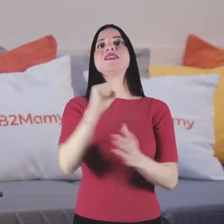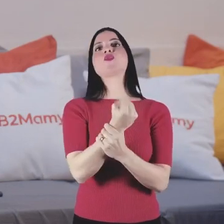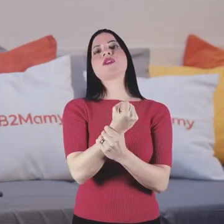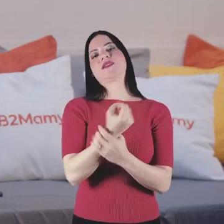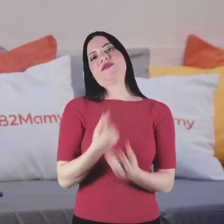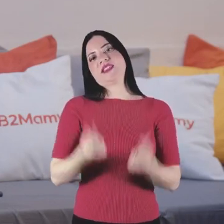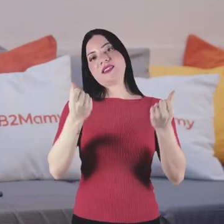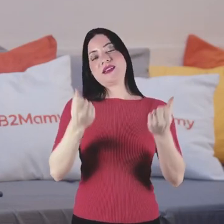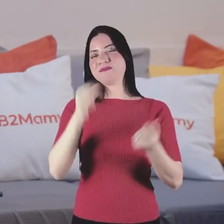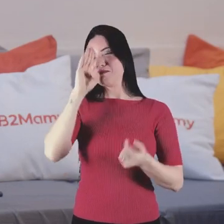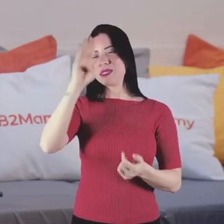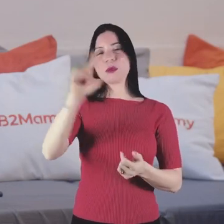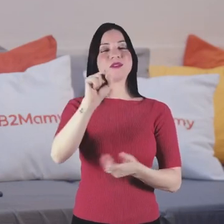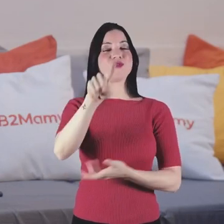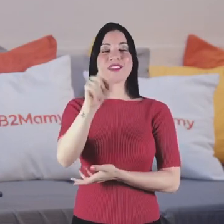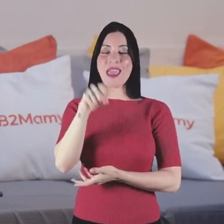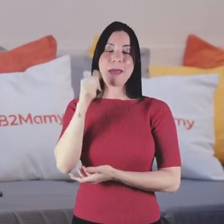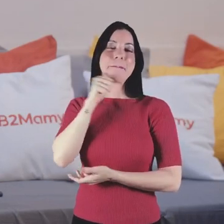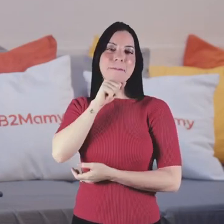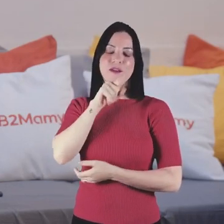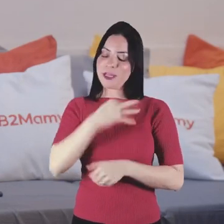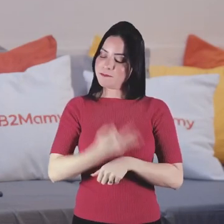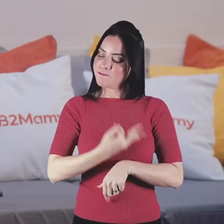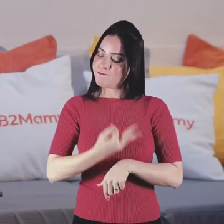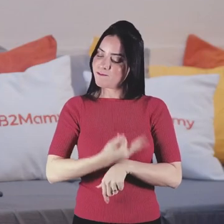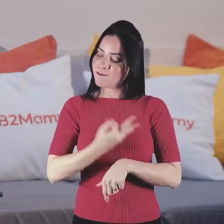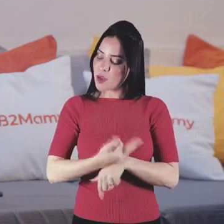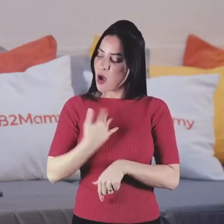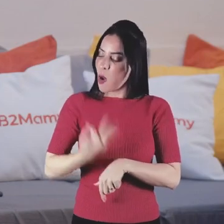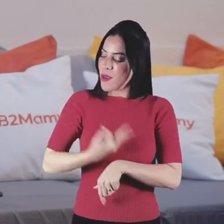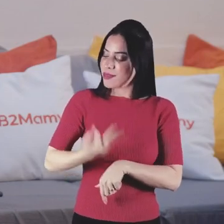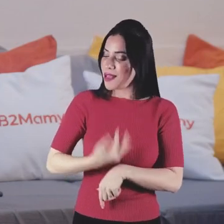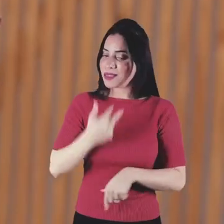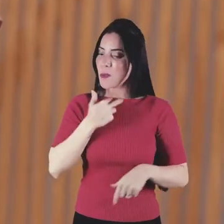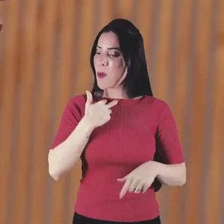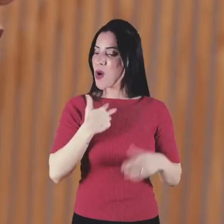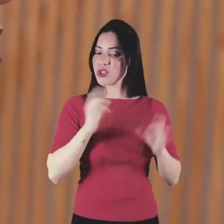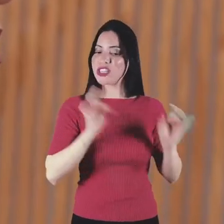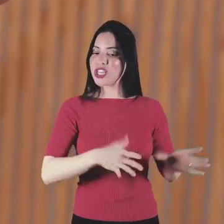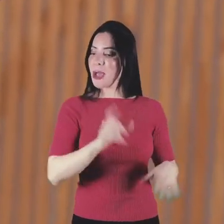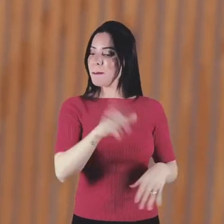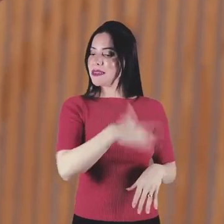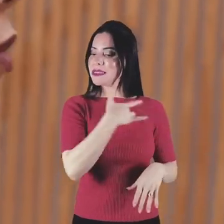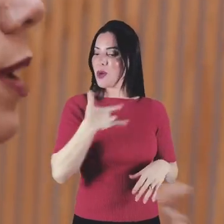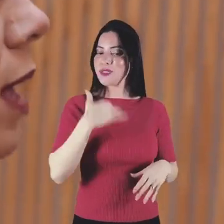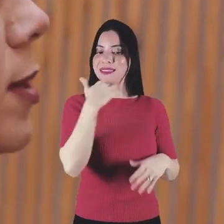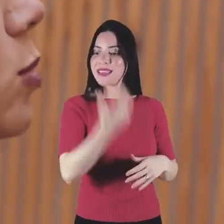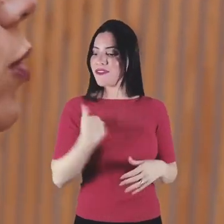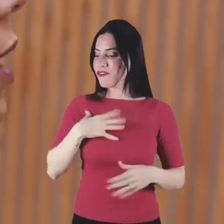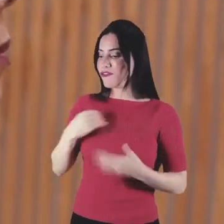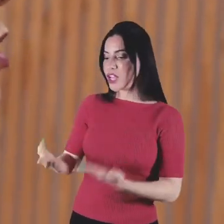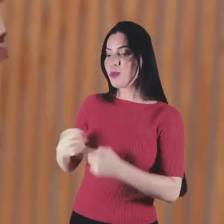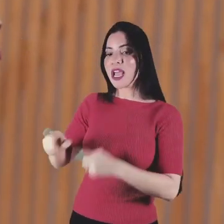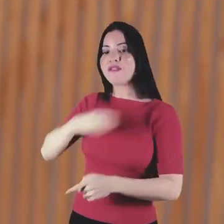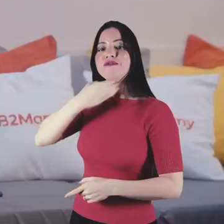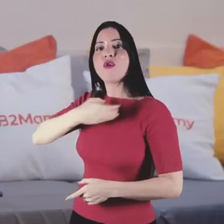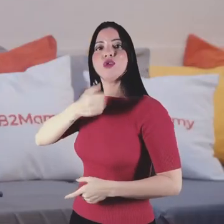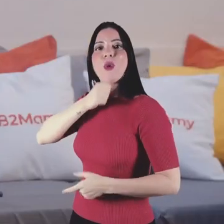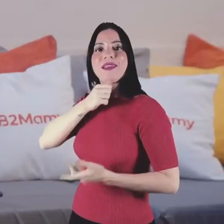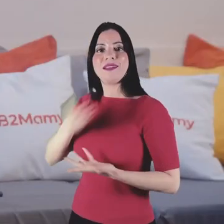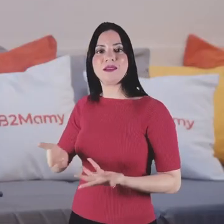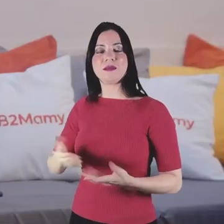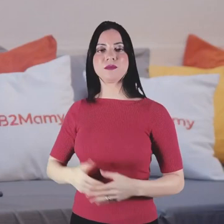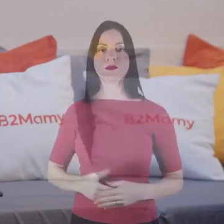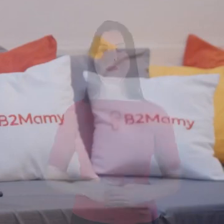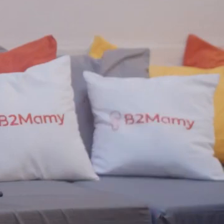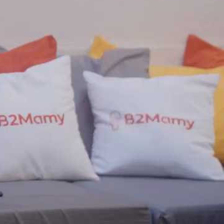acaba com a sua família, com a sua saúde, se você não tem segurança financeira. Ainda mais quando você é mãe, né? Você fala, cara, eu vou aguentar mais um pouquinho, mas eu não posso tirar esse